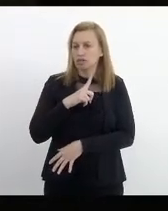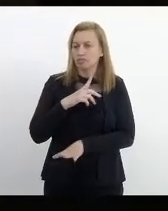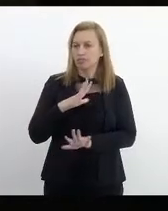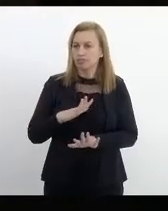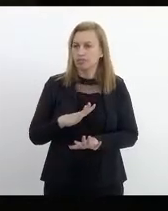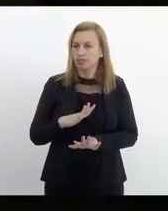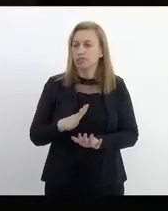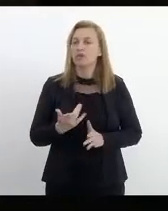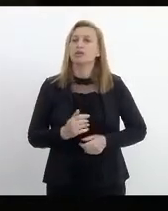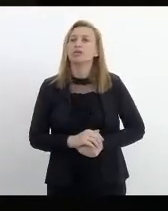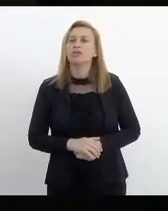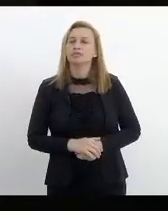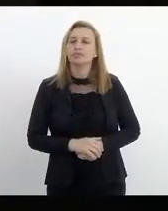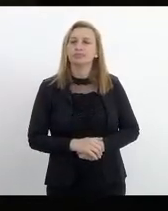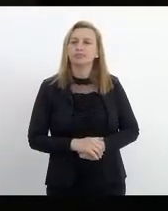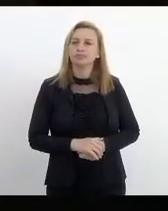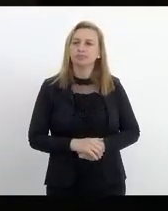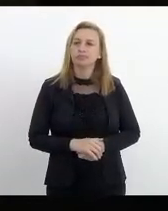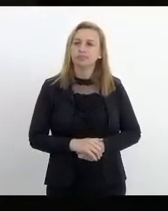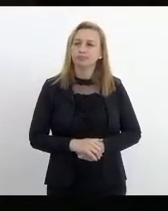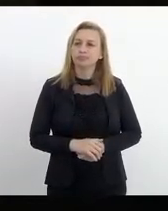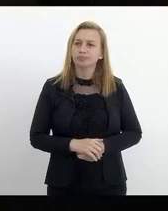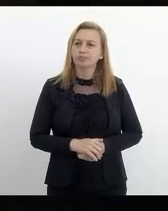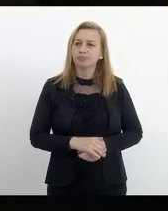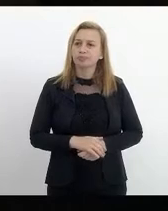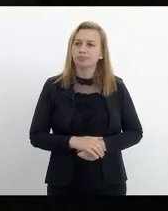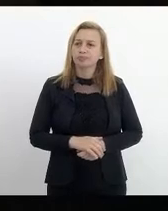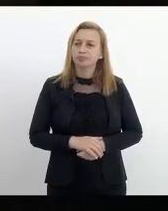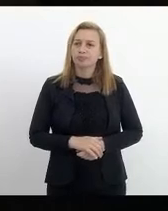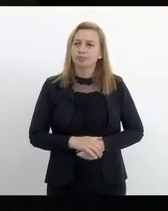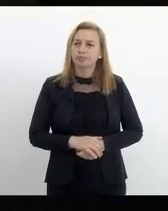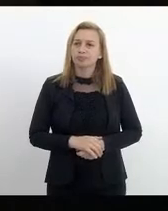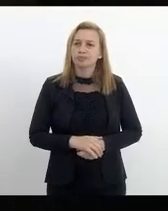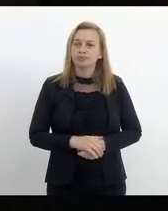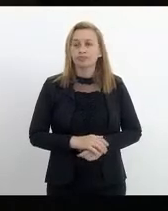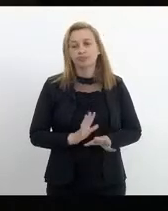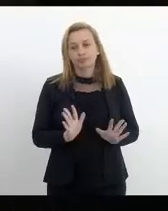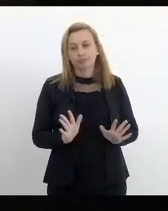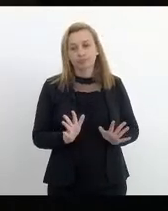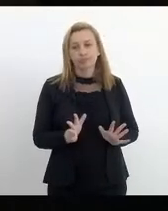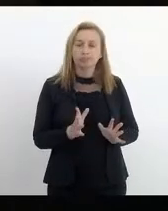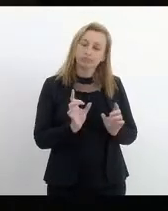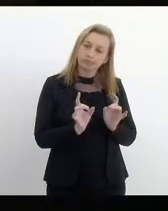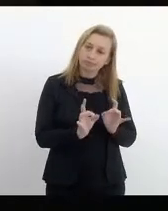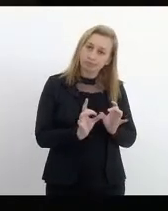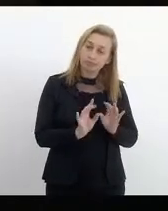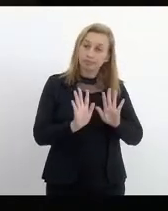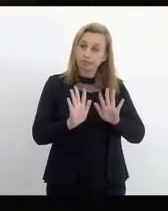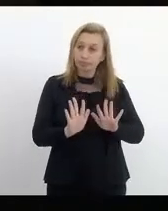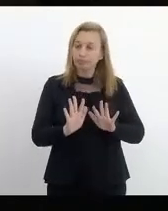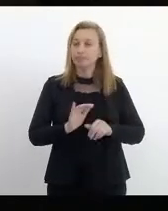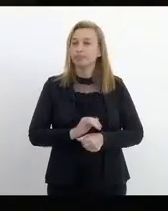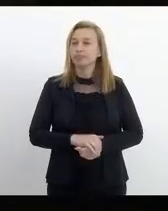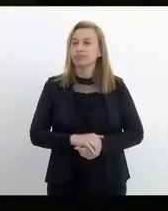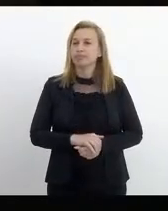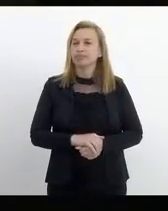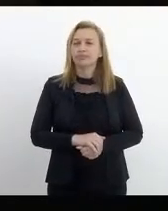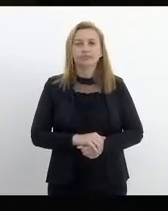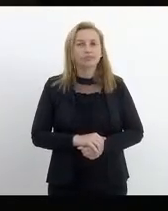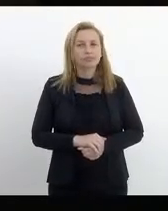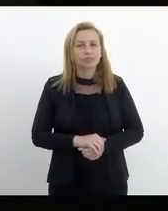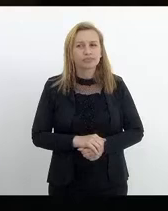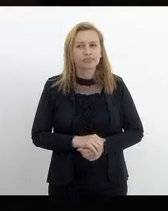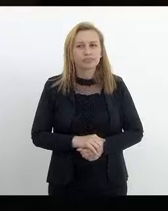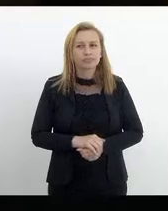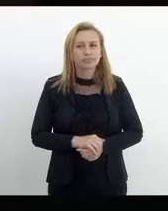suficiente para obter o assentimento de outras pessoas dado o grau